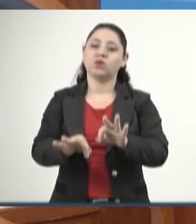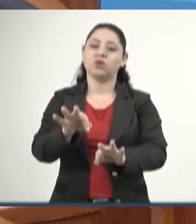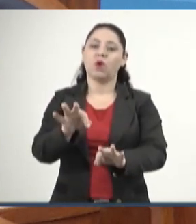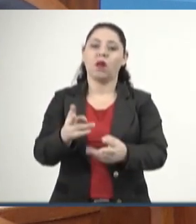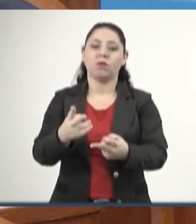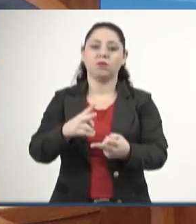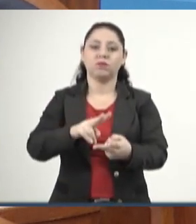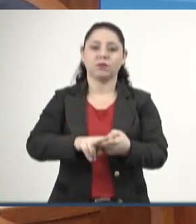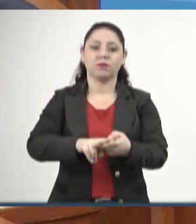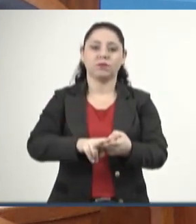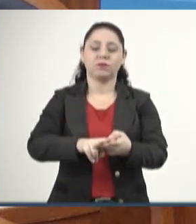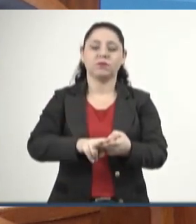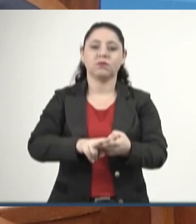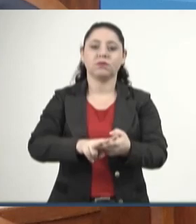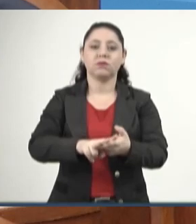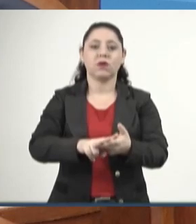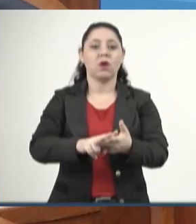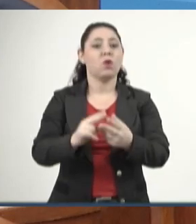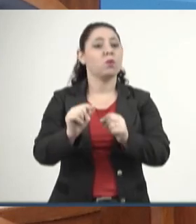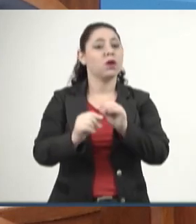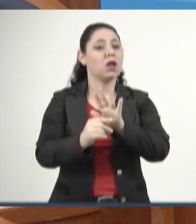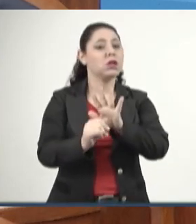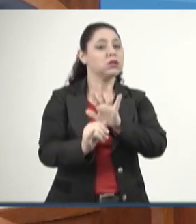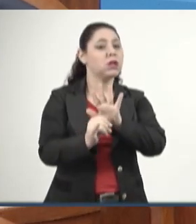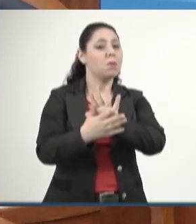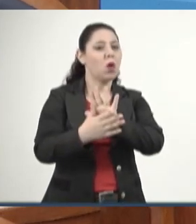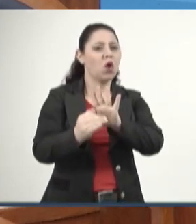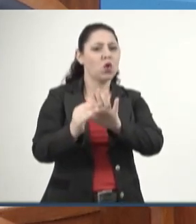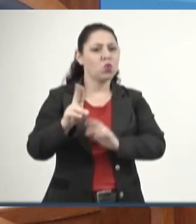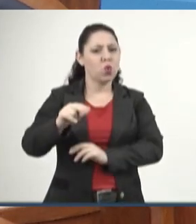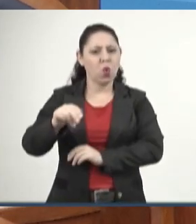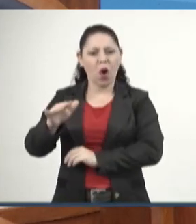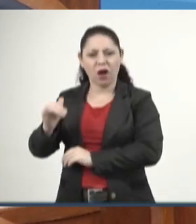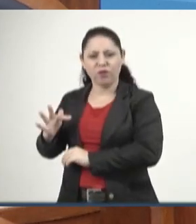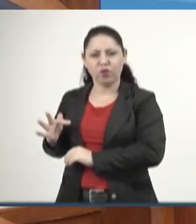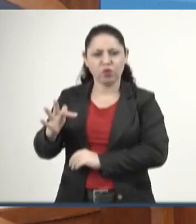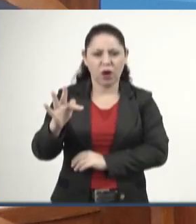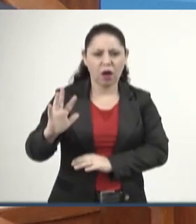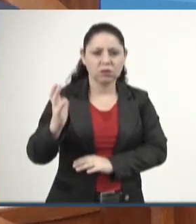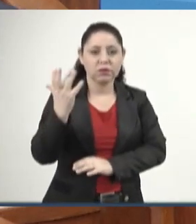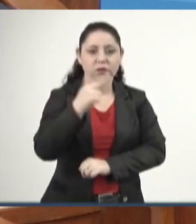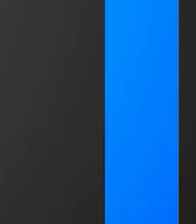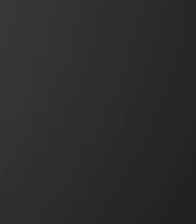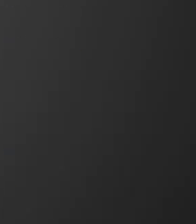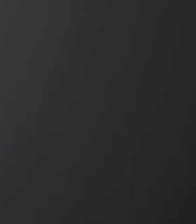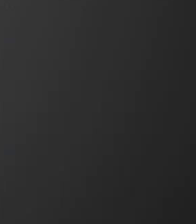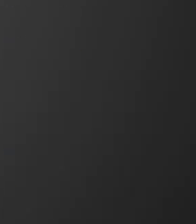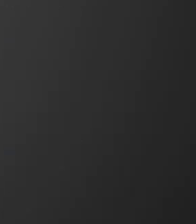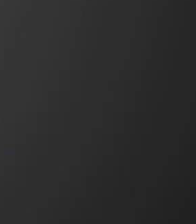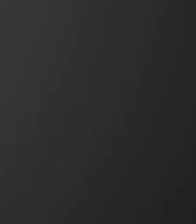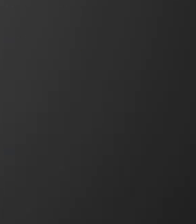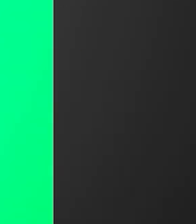condenados, exemplarmente, para que nunca mais isso se repita no nosso país.